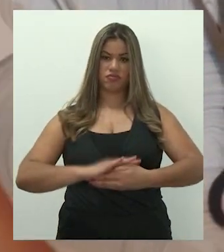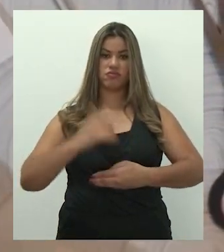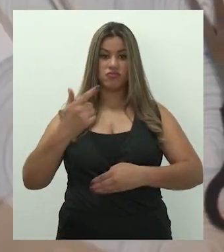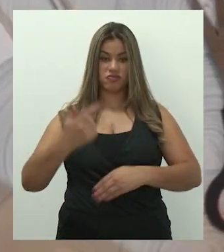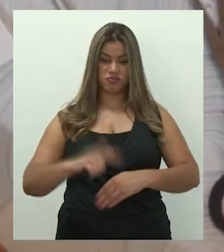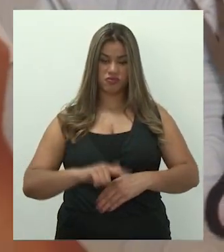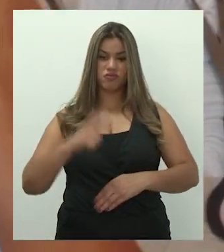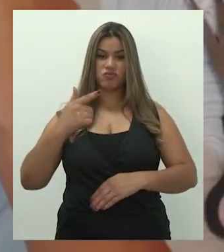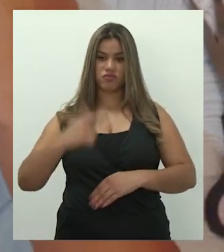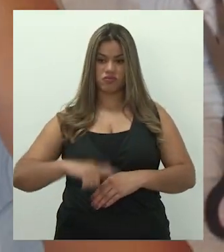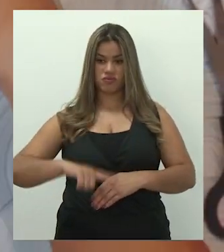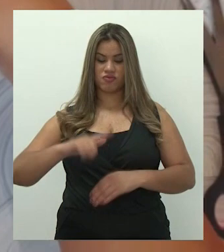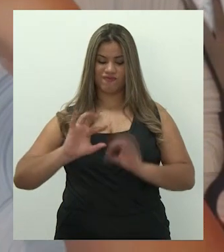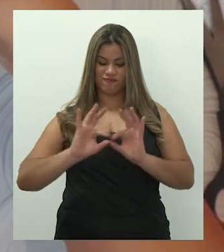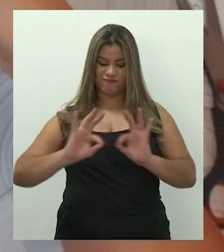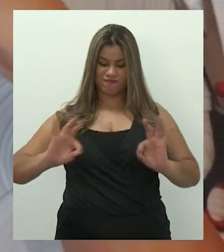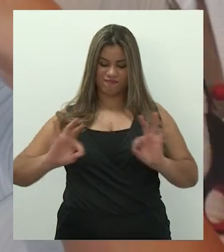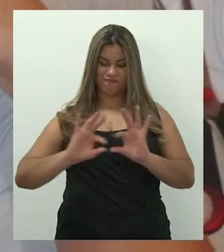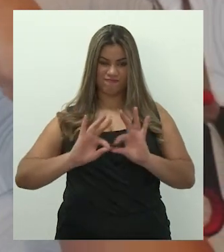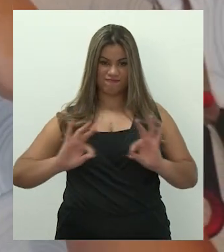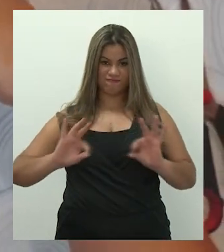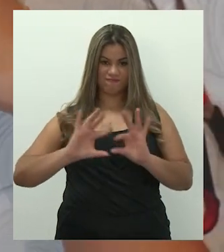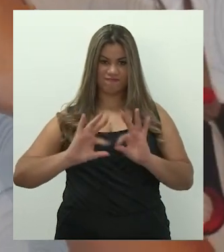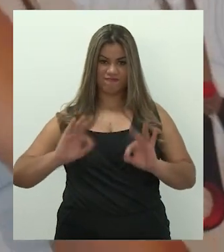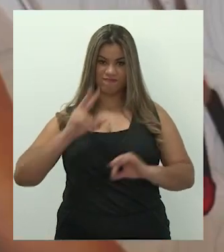retângulo, vinque muito bem.